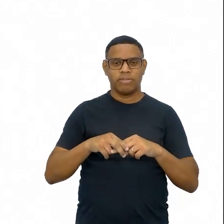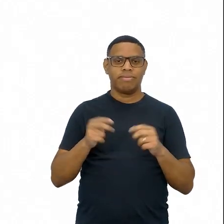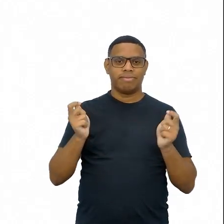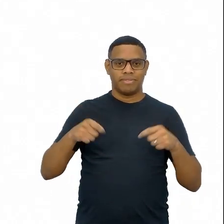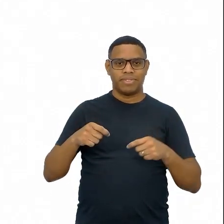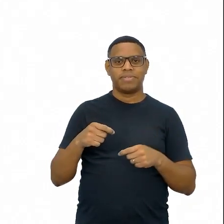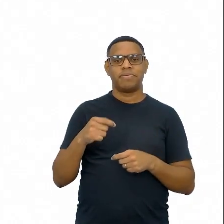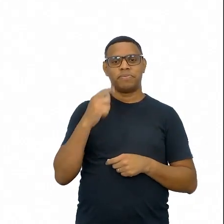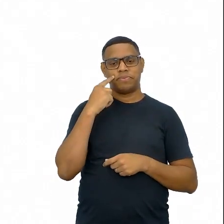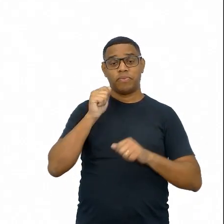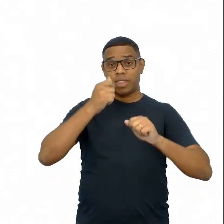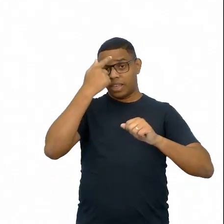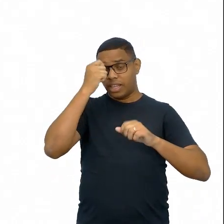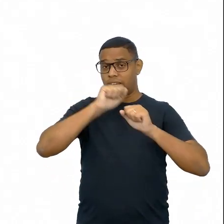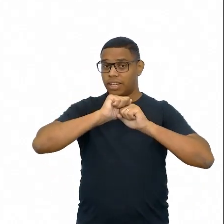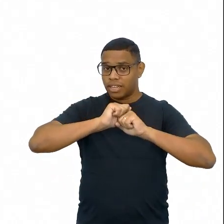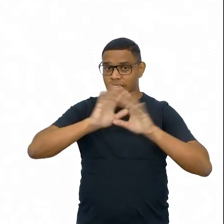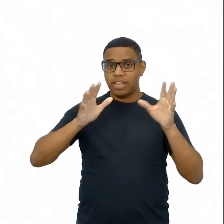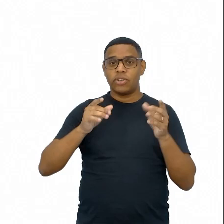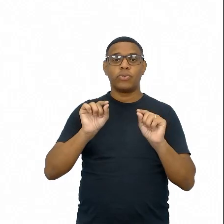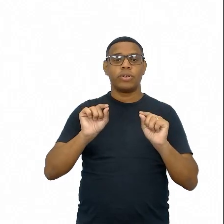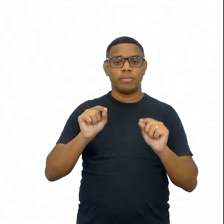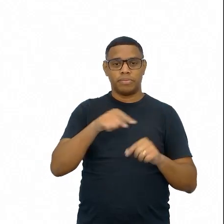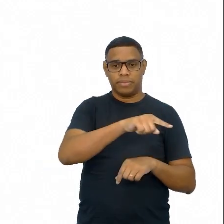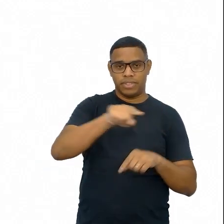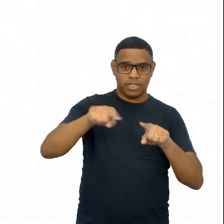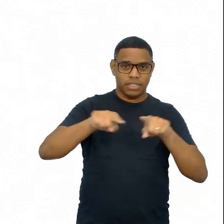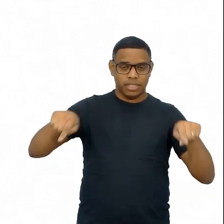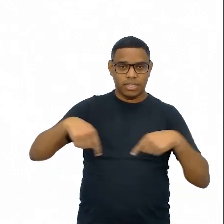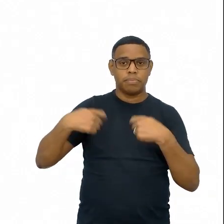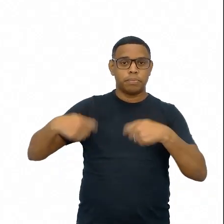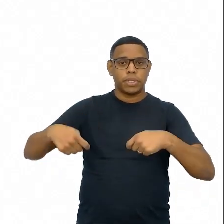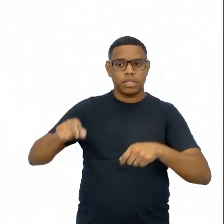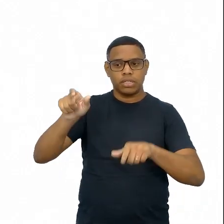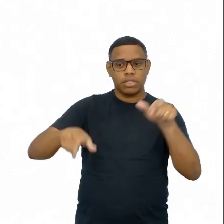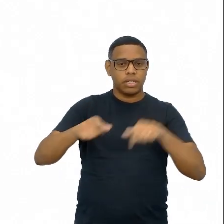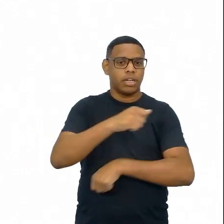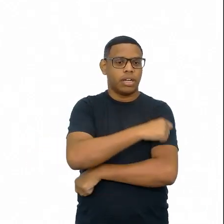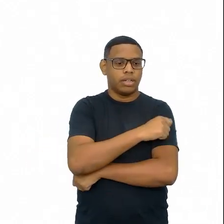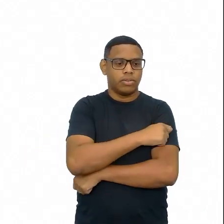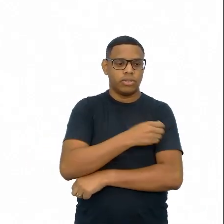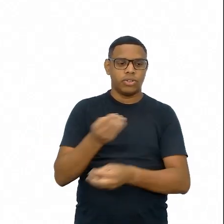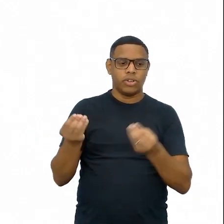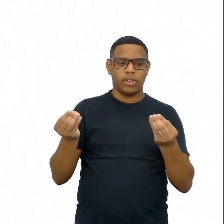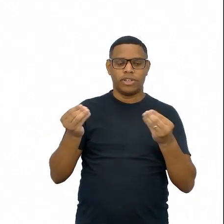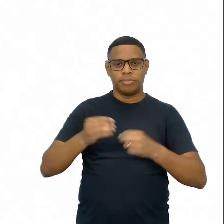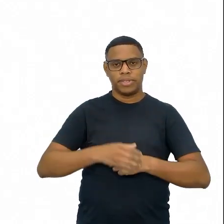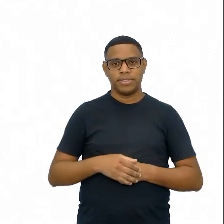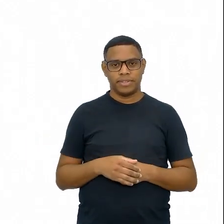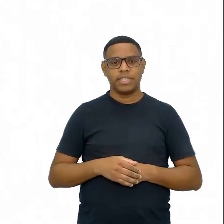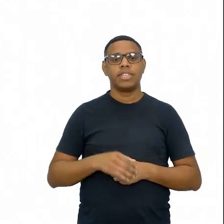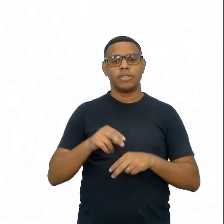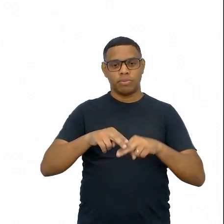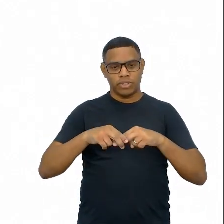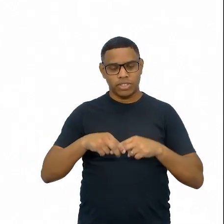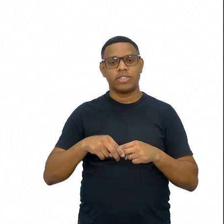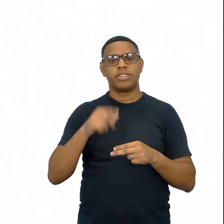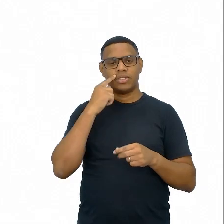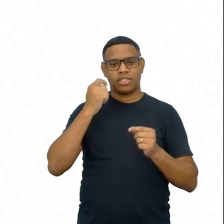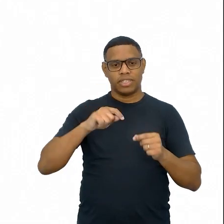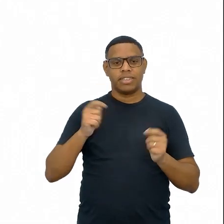que tenha mais clareza das necessidades de aprendizagens de seus estudantes e, com isso, poderá levantar